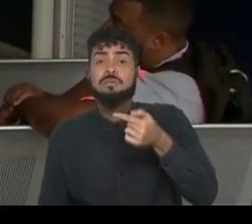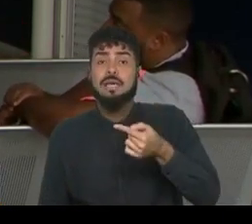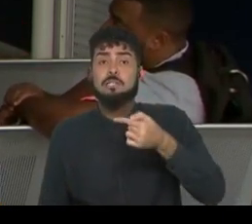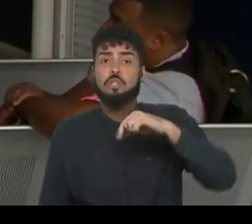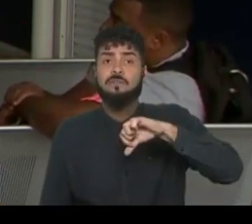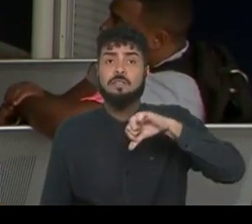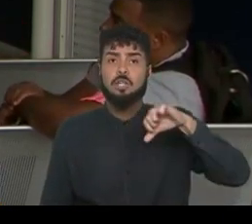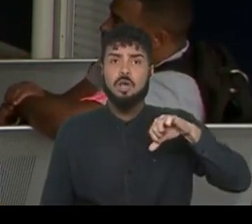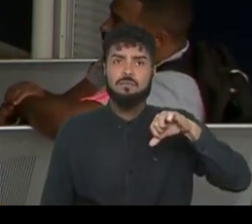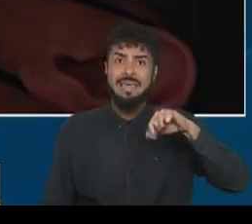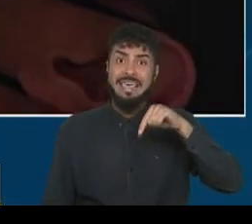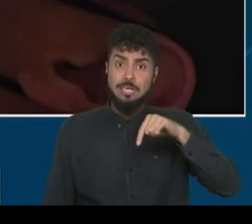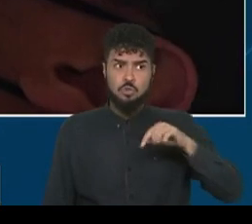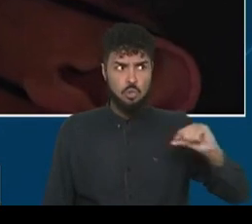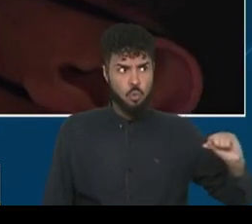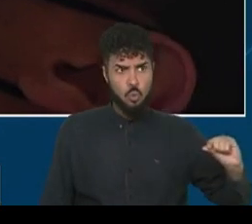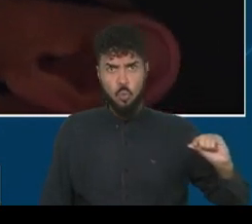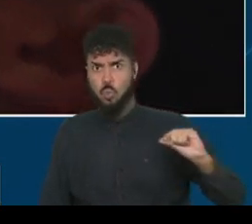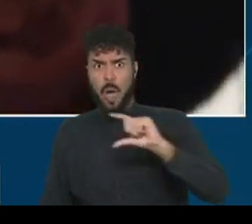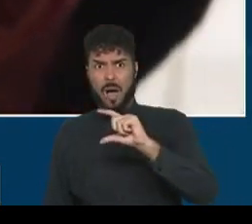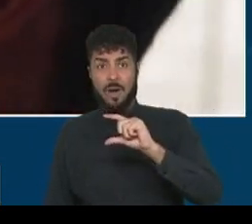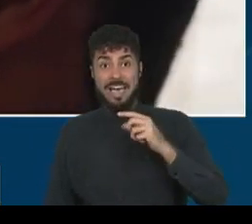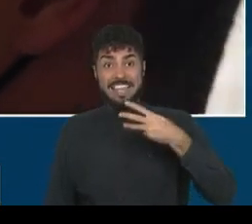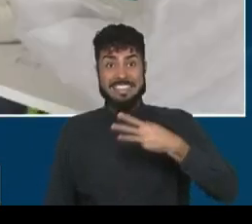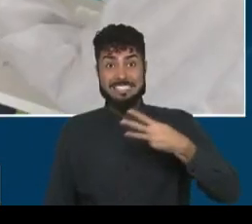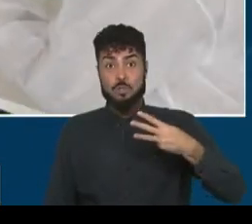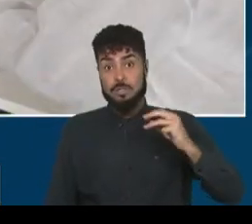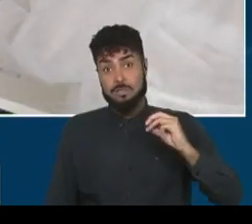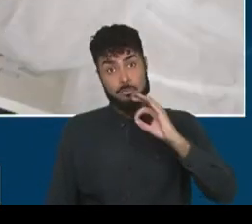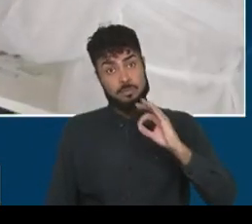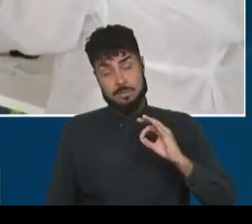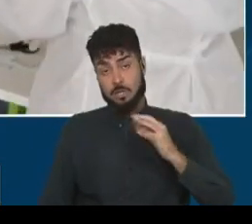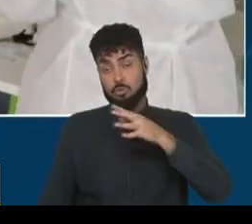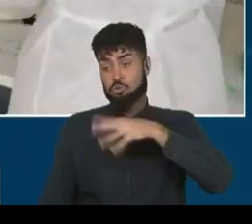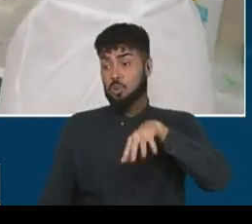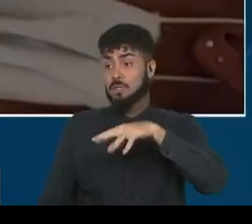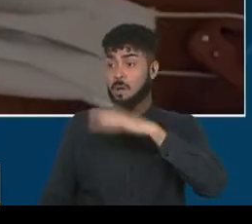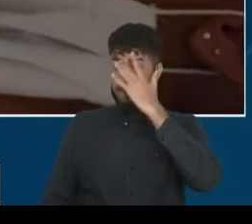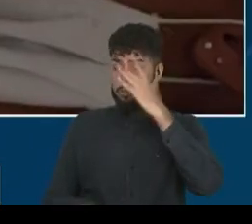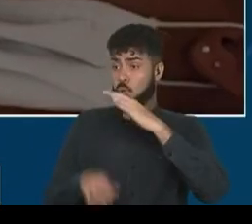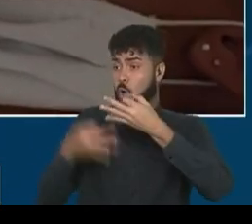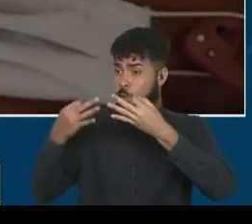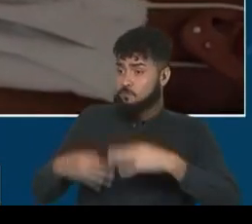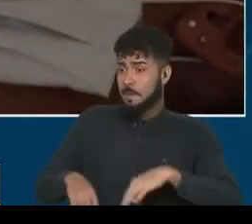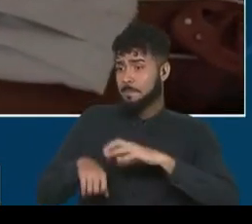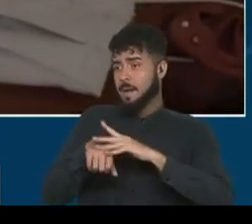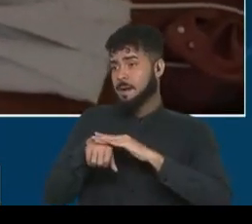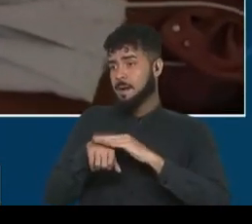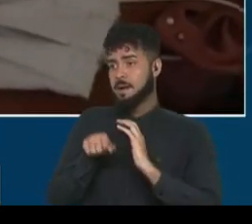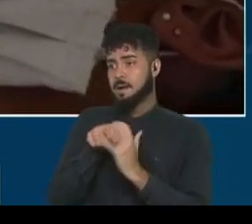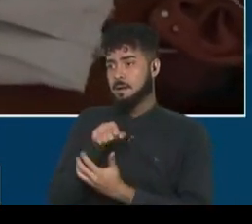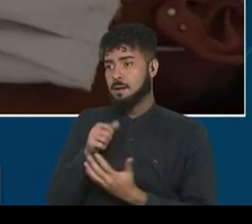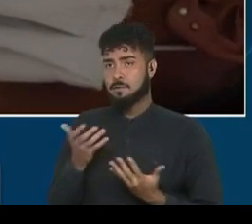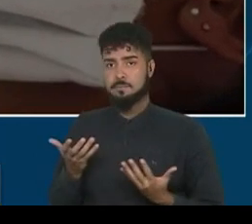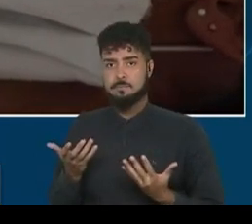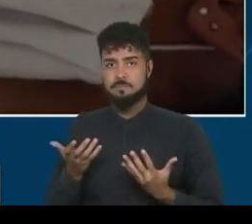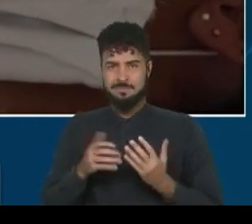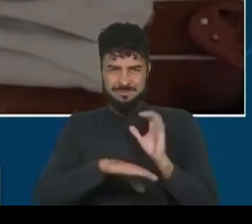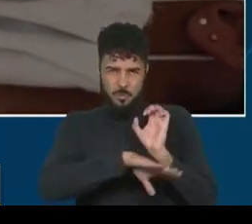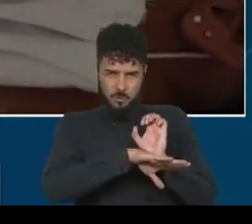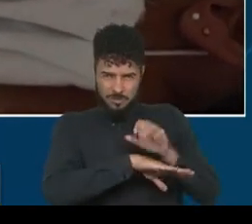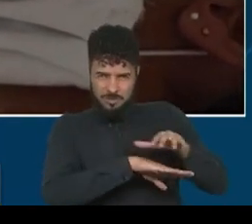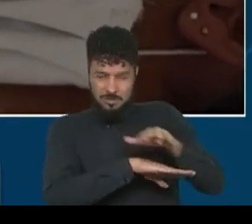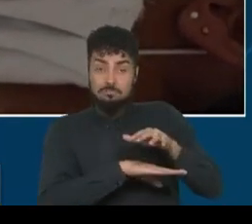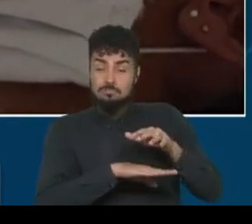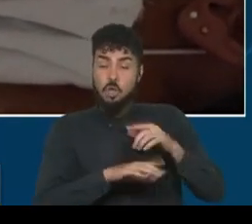18.799, um aumento de 330% no total de casos confirmados. No estado, a taxa de positividade